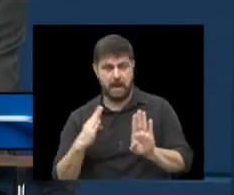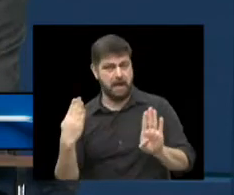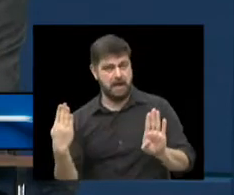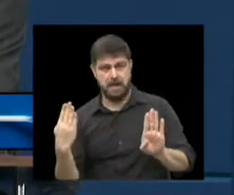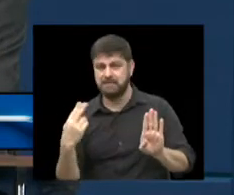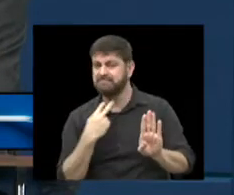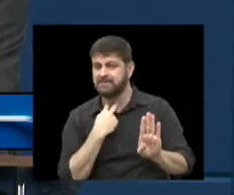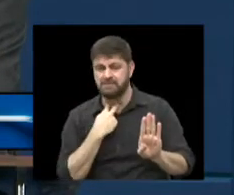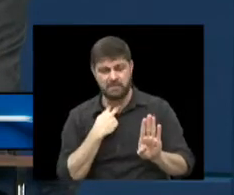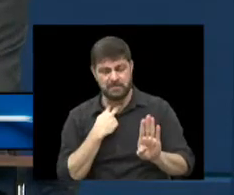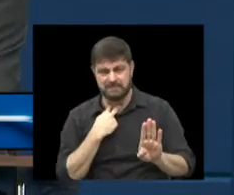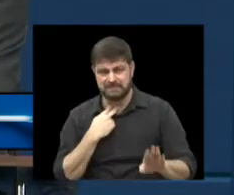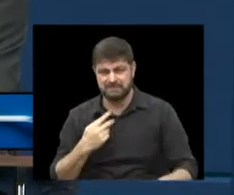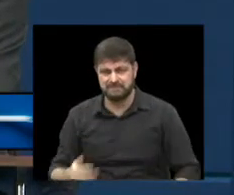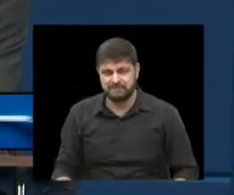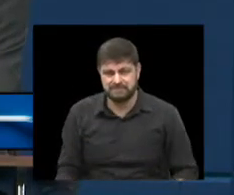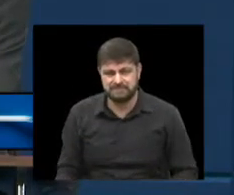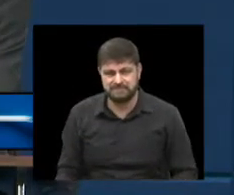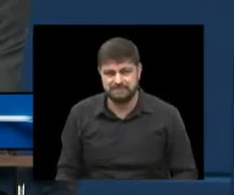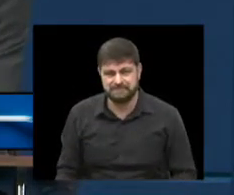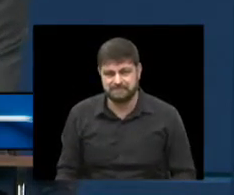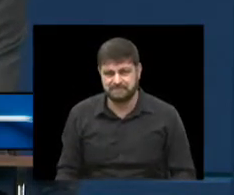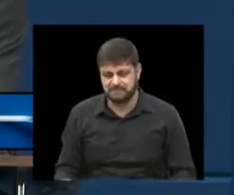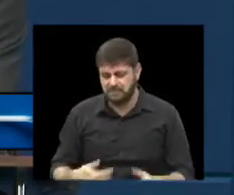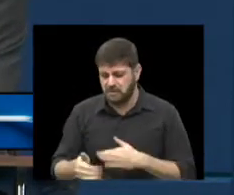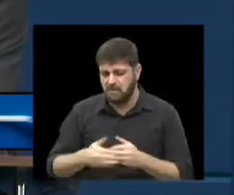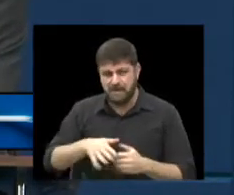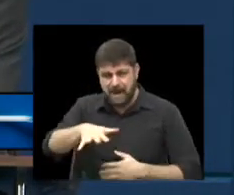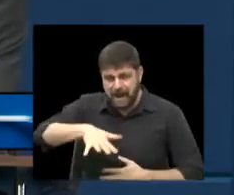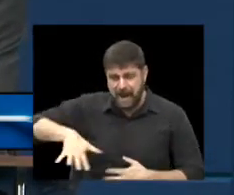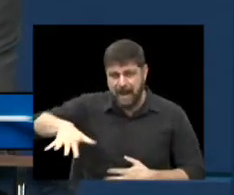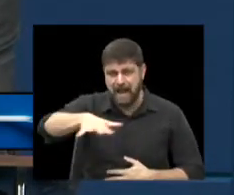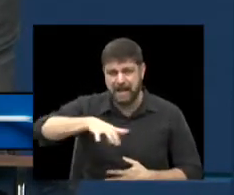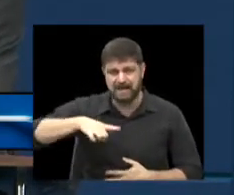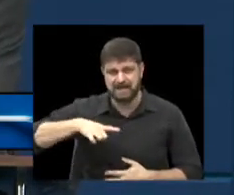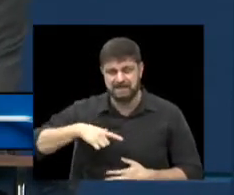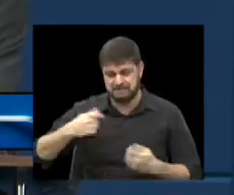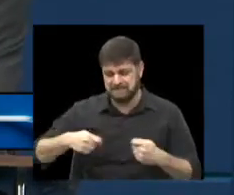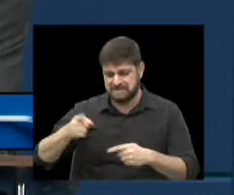abertas ou semicerradas, qualquer área que não tenha cobertura e